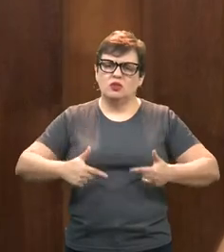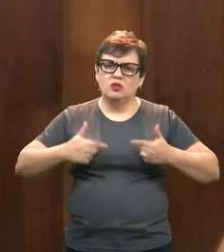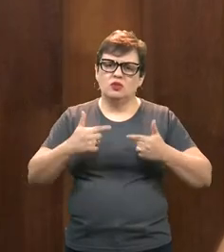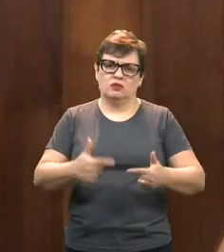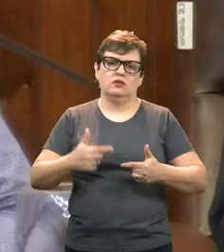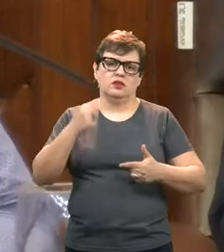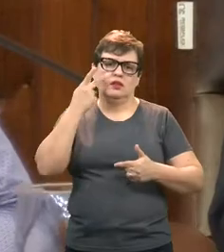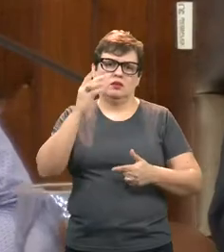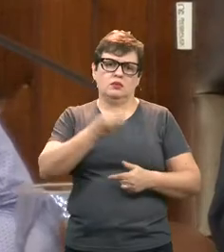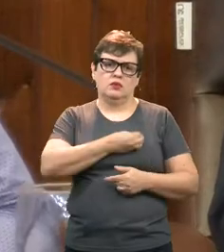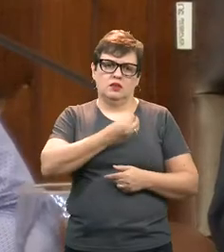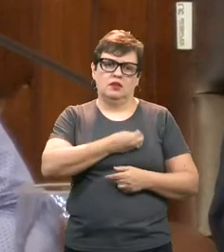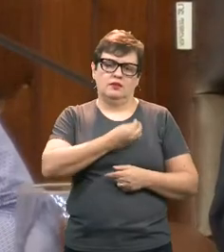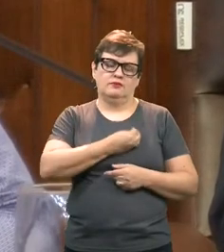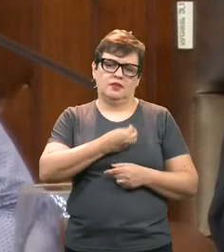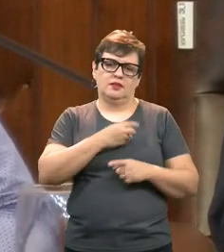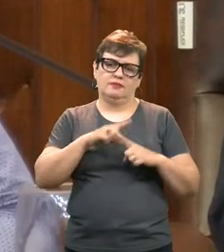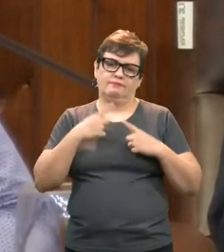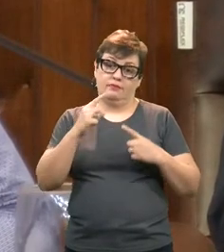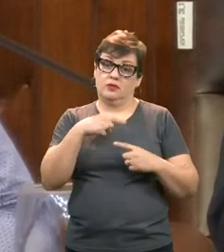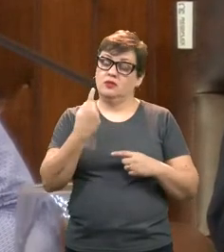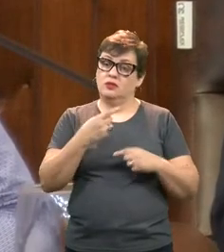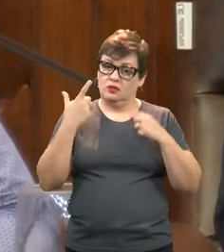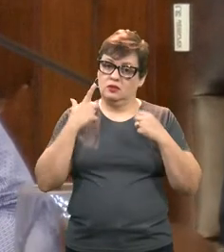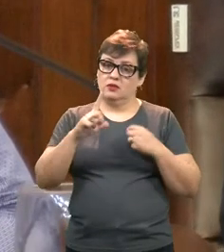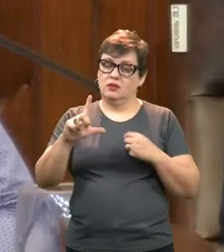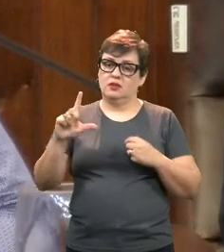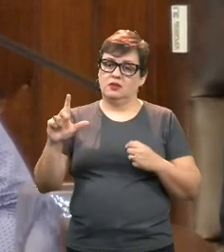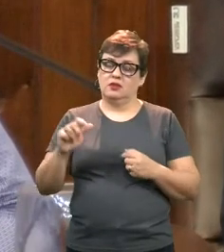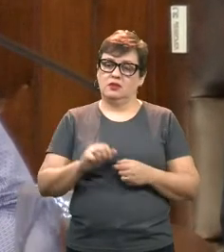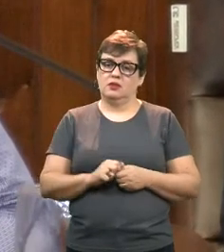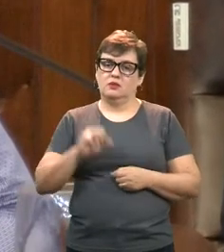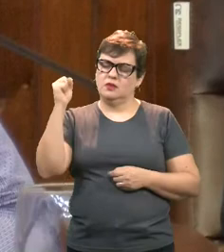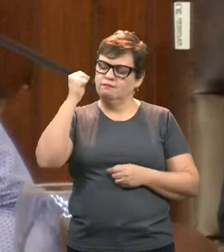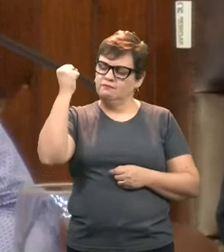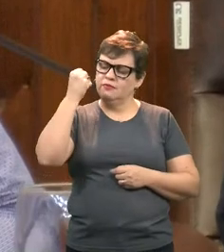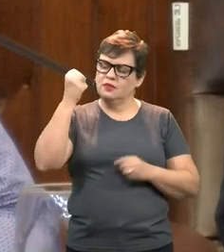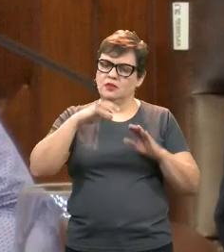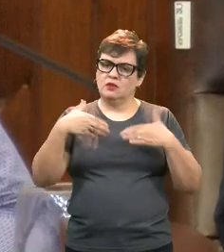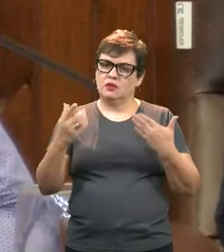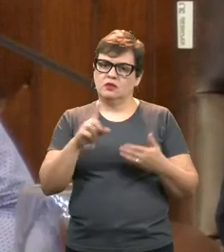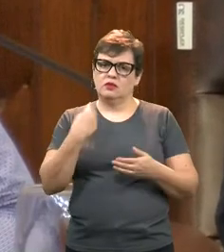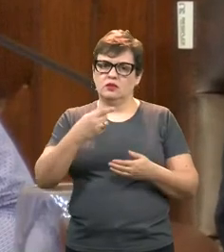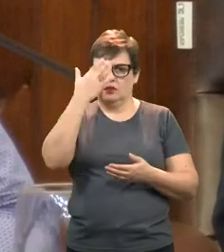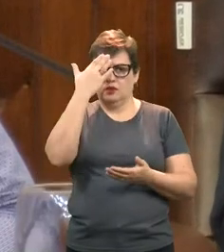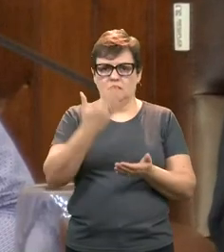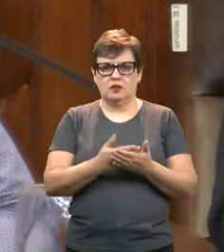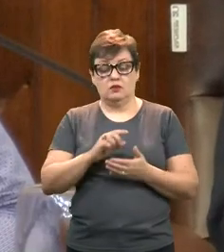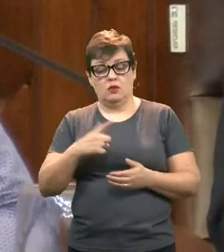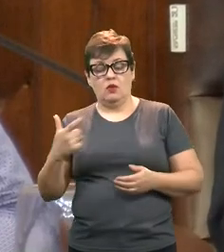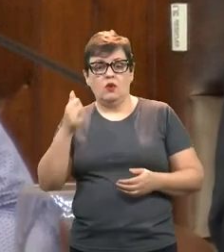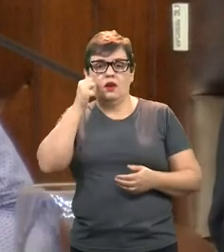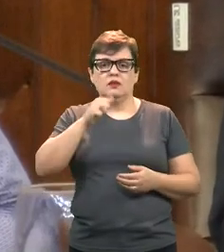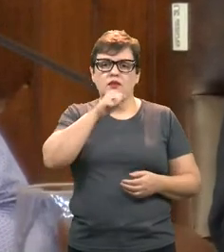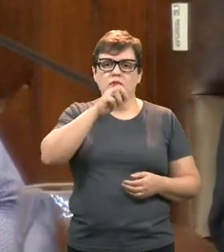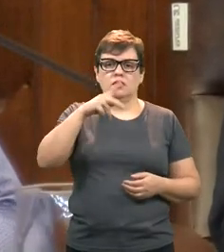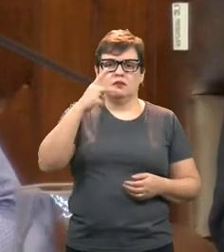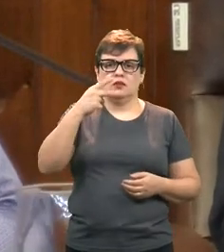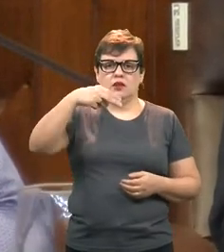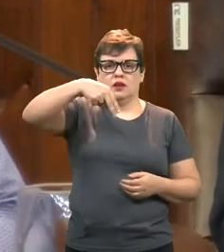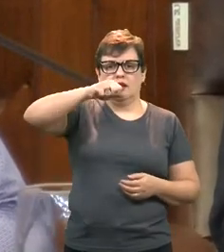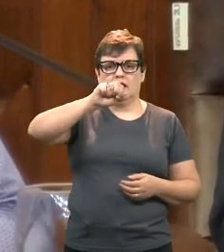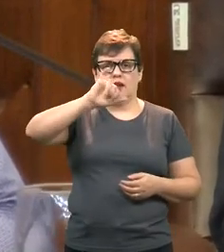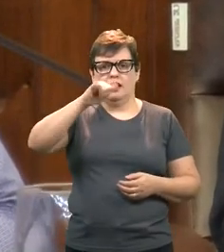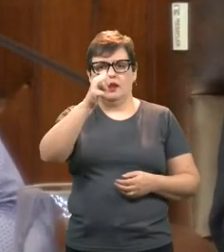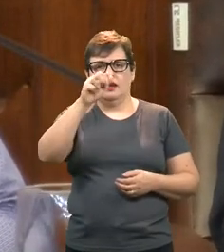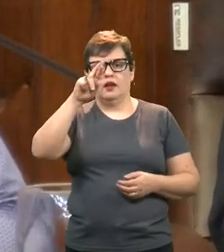que vencemos quando acreditamos. Também quero reproduzir a fala de outra mãe guerreira, Nayara de